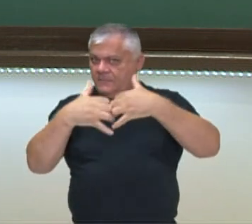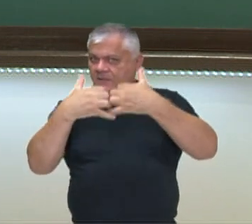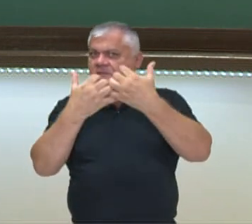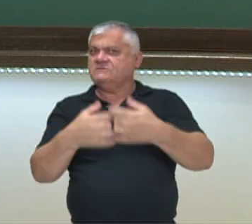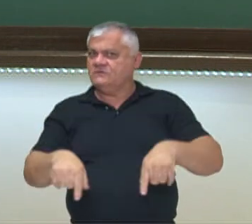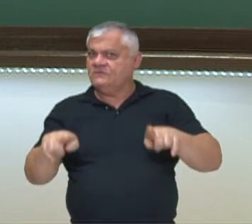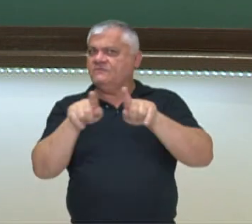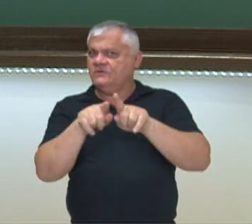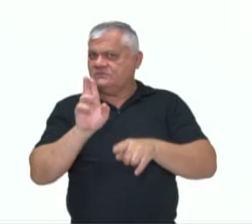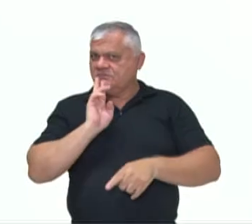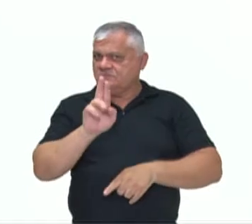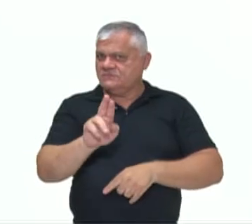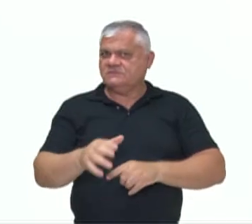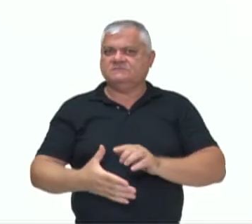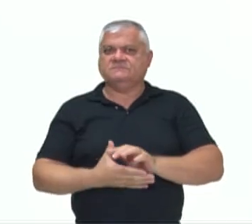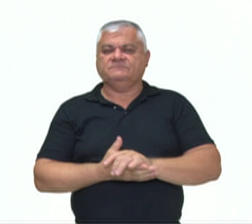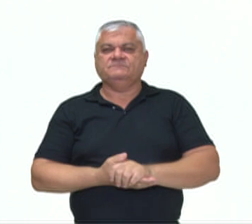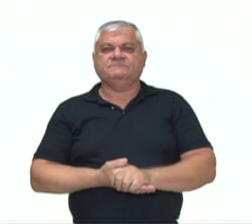gente já volta com a resposta.